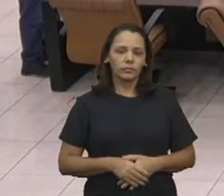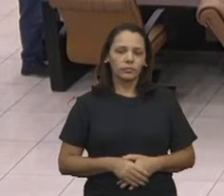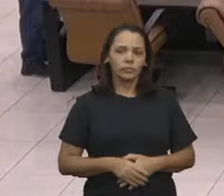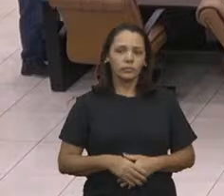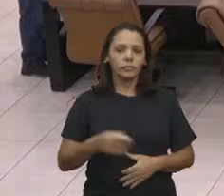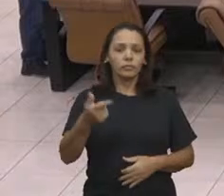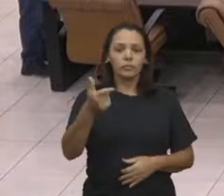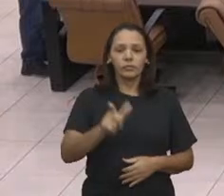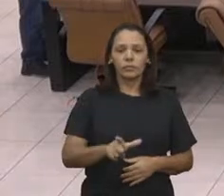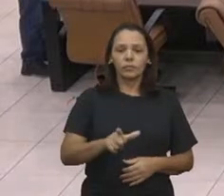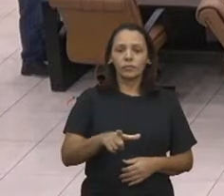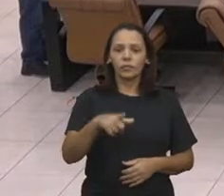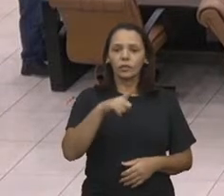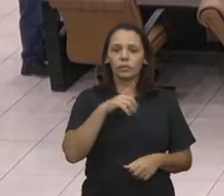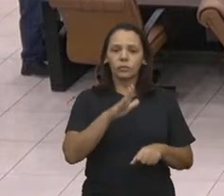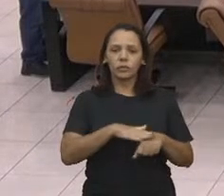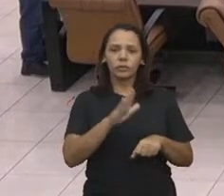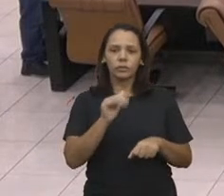Próximo, mais ao...